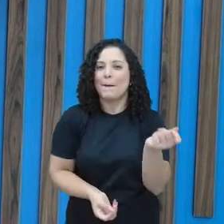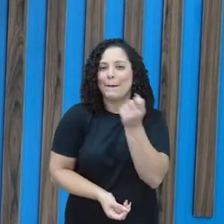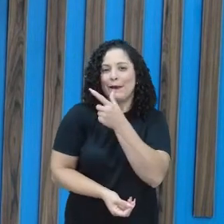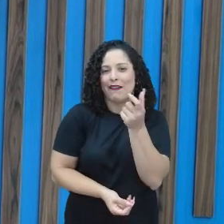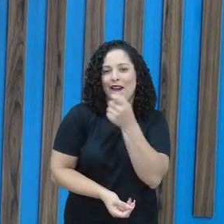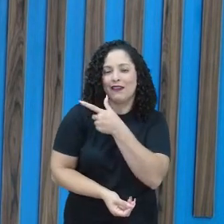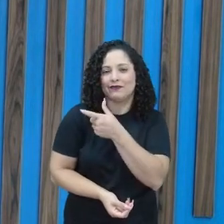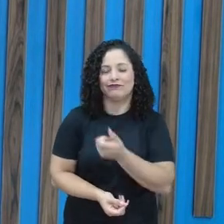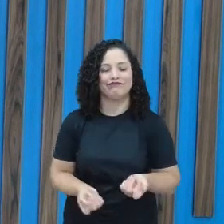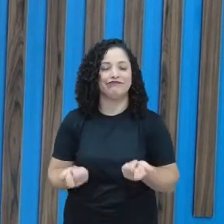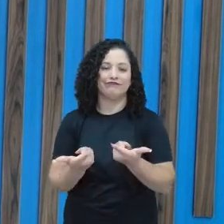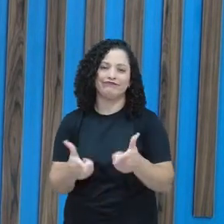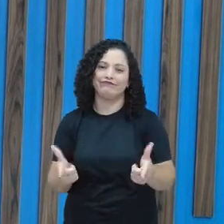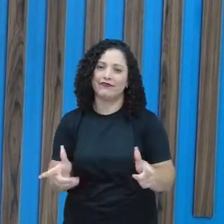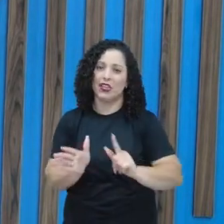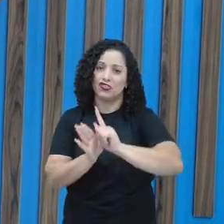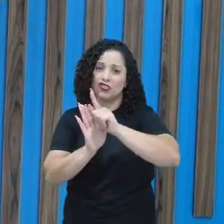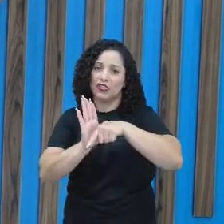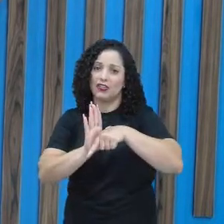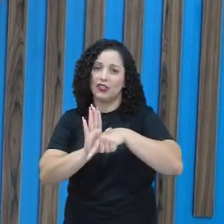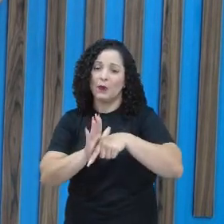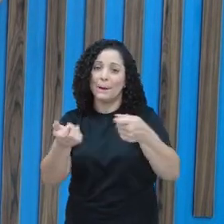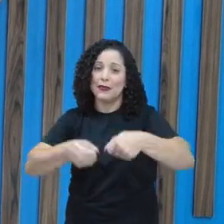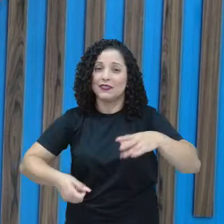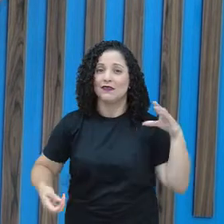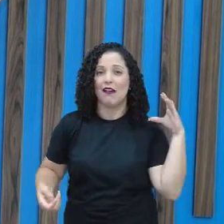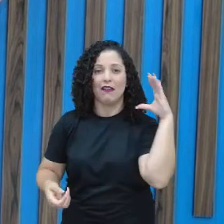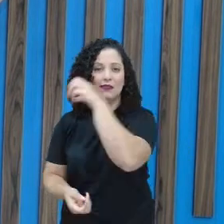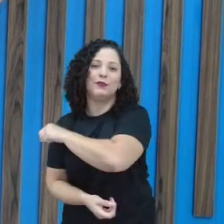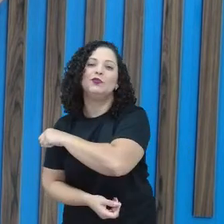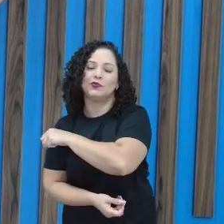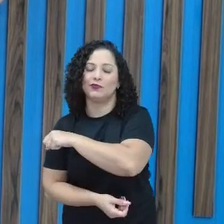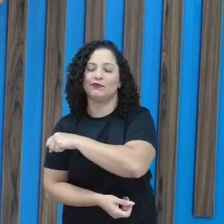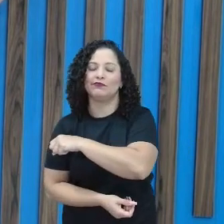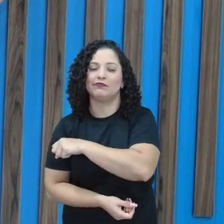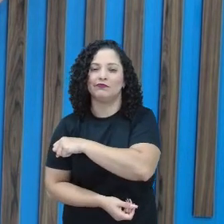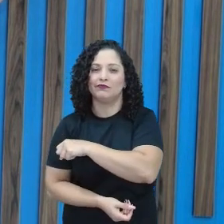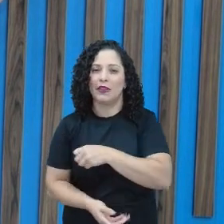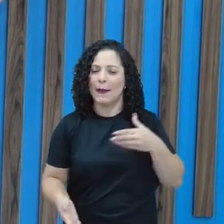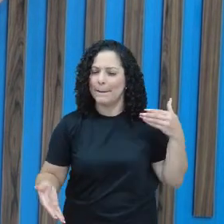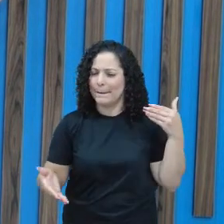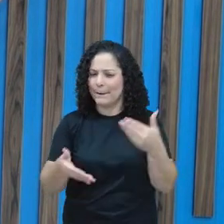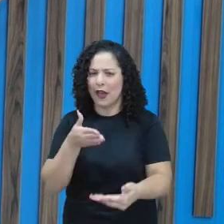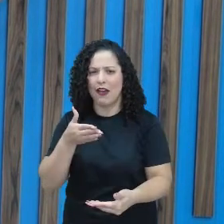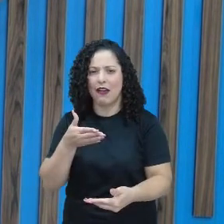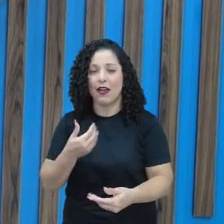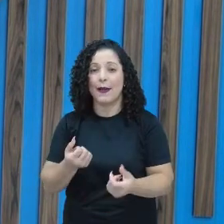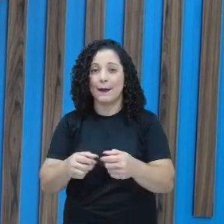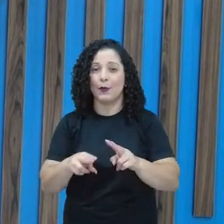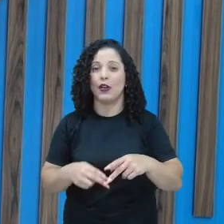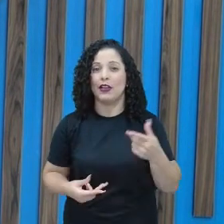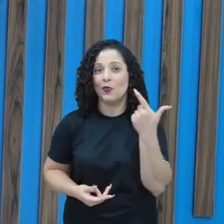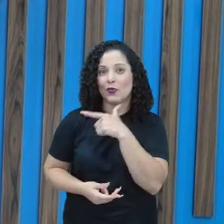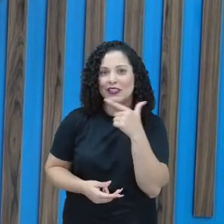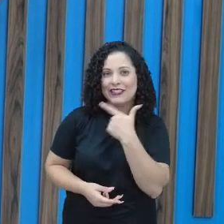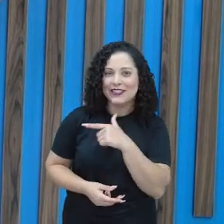correto do gênero, porque ele se pretende rápido, ele se pretende imediato, até porque o riso, ele é muito rápido, né? Sim. Ou você